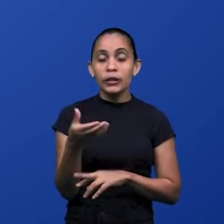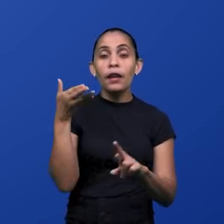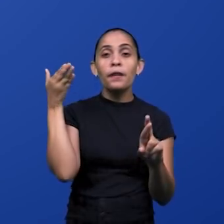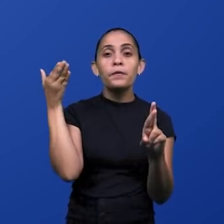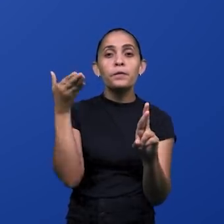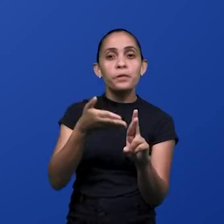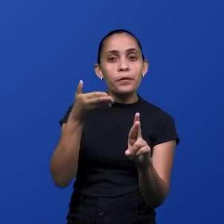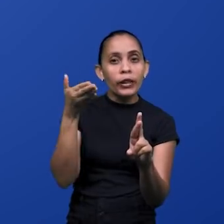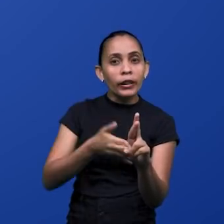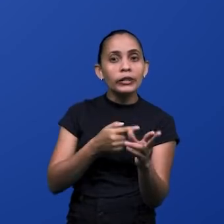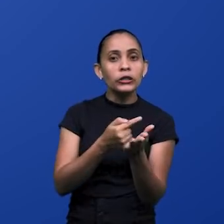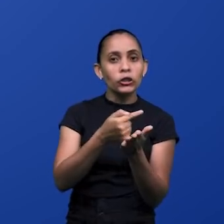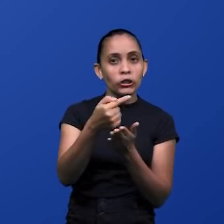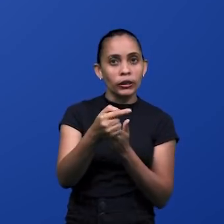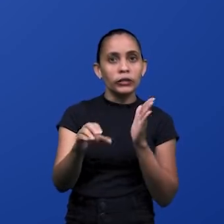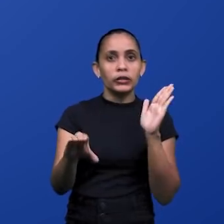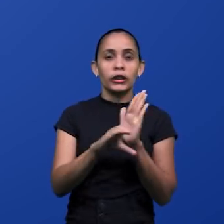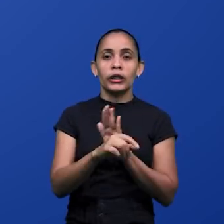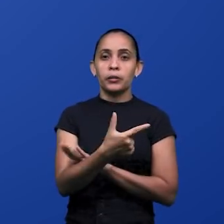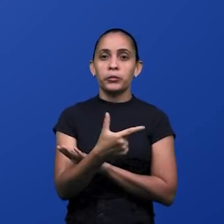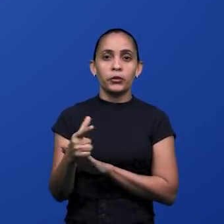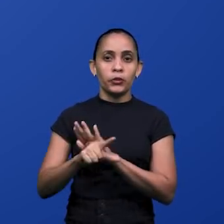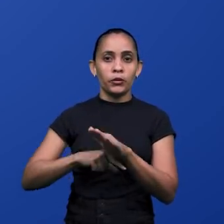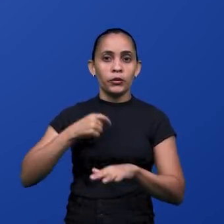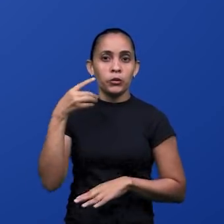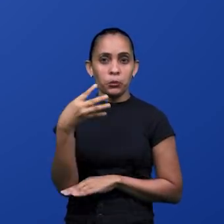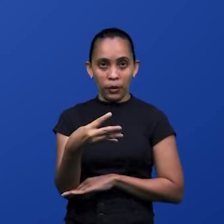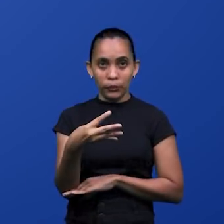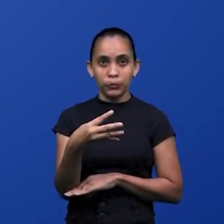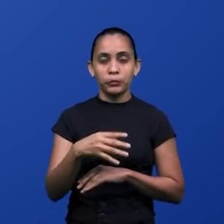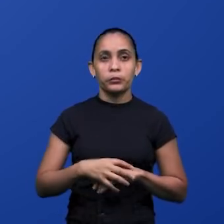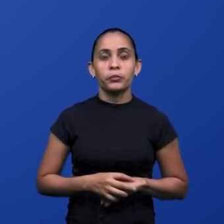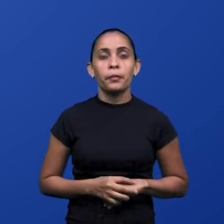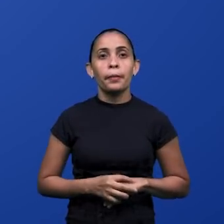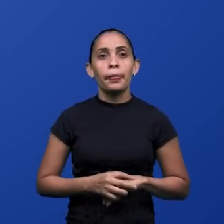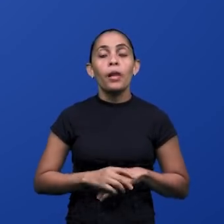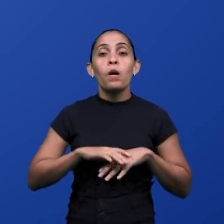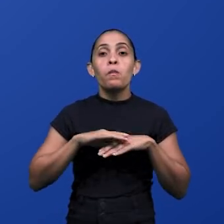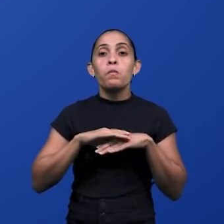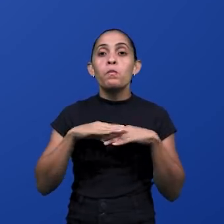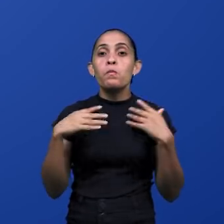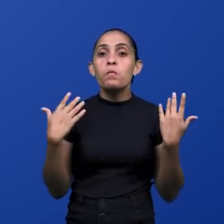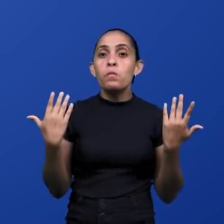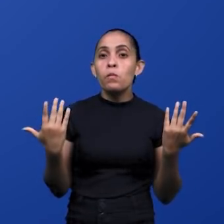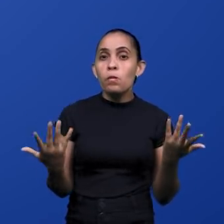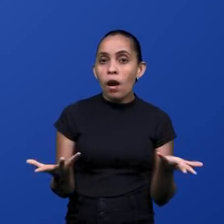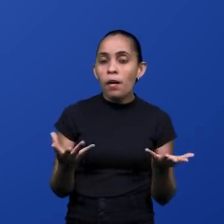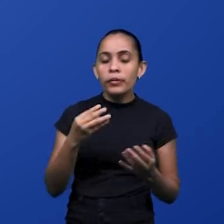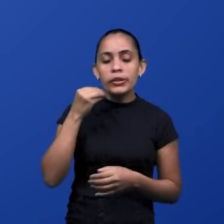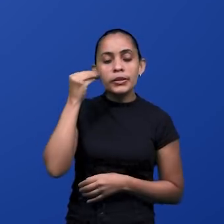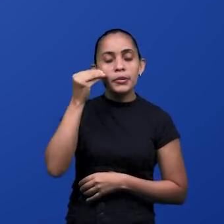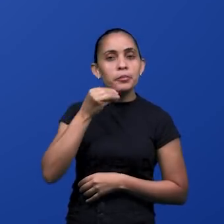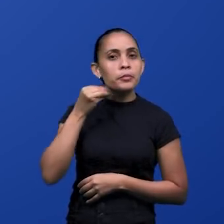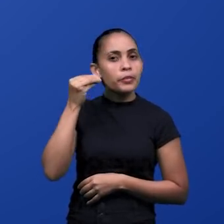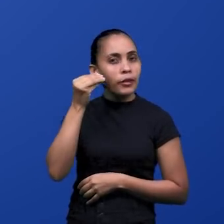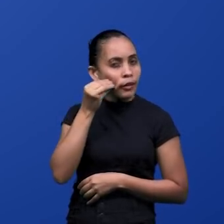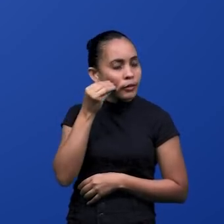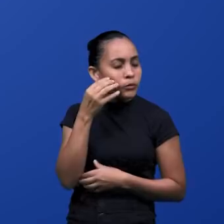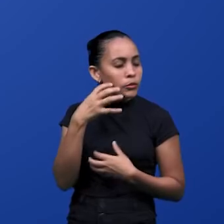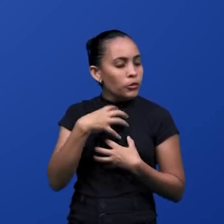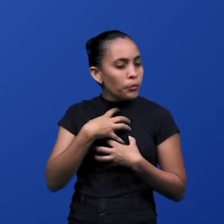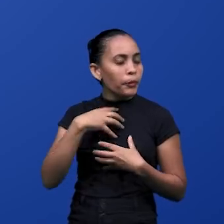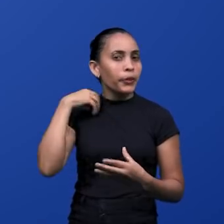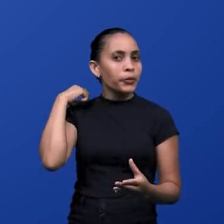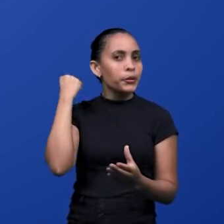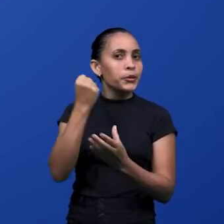faz referência a Gênesis, capítulo 22, verso 4. Qual foi a experiência